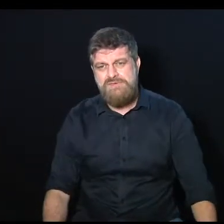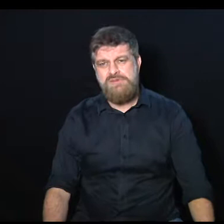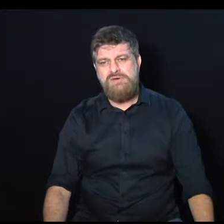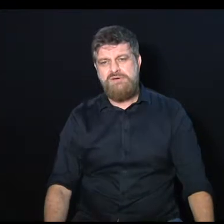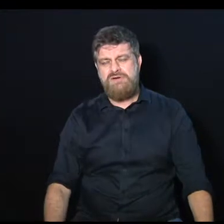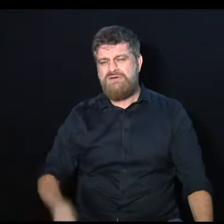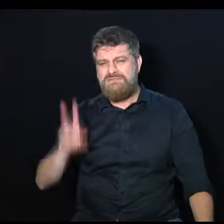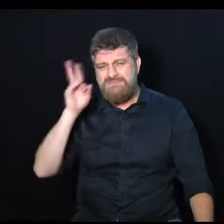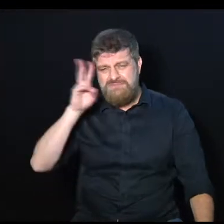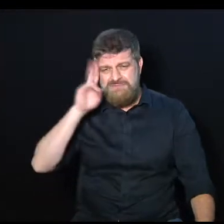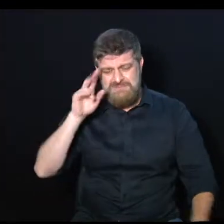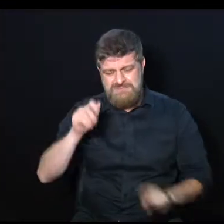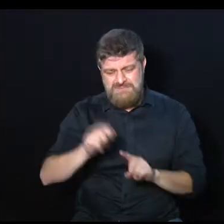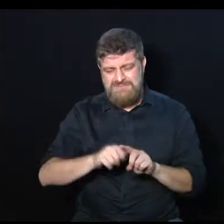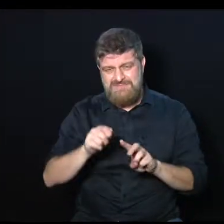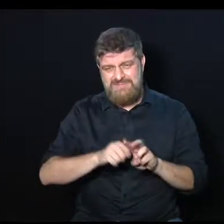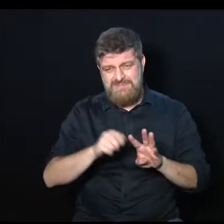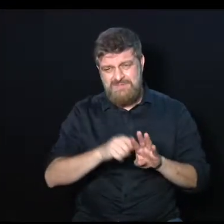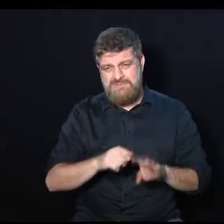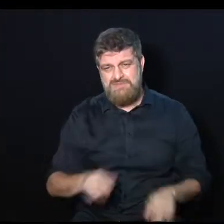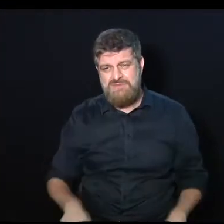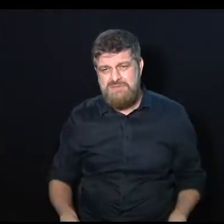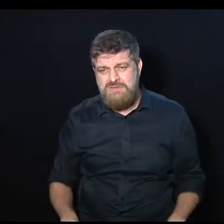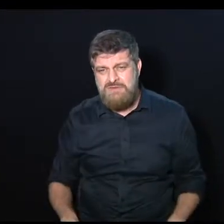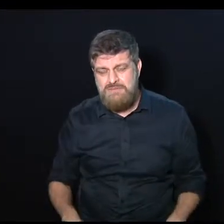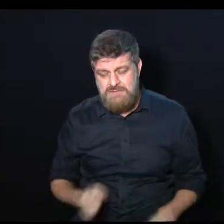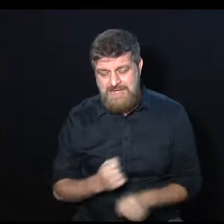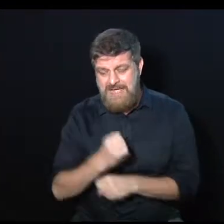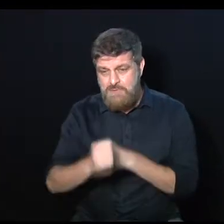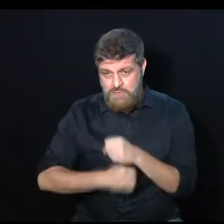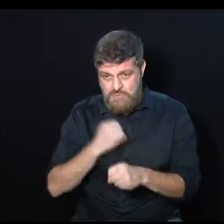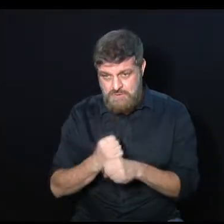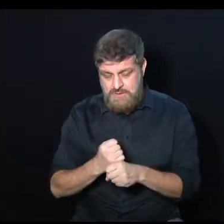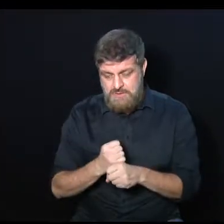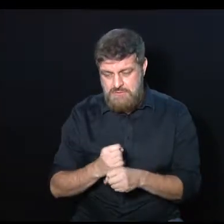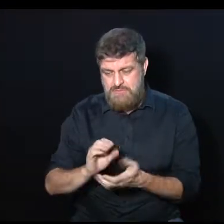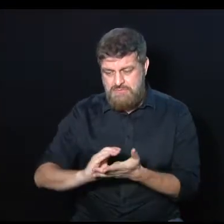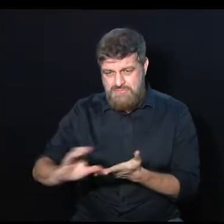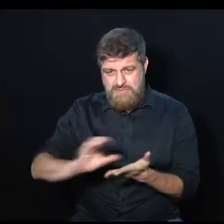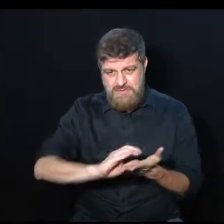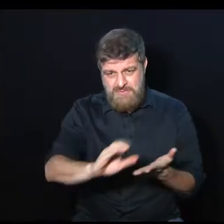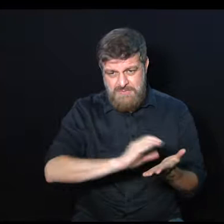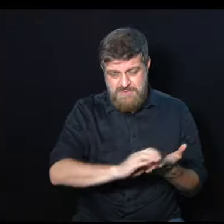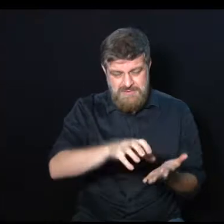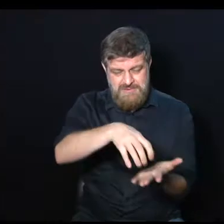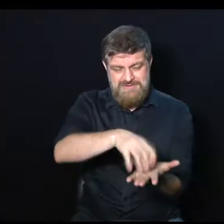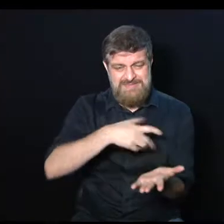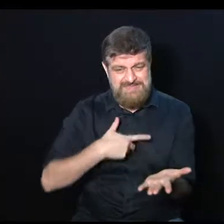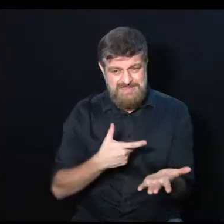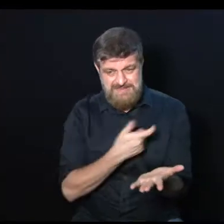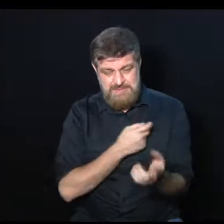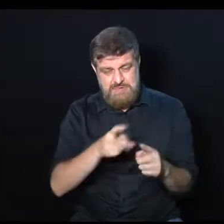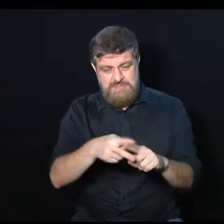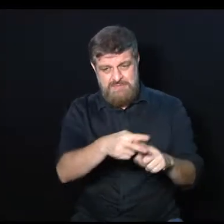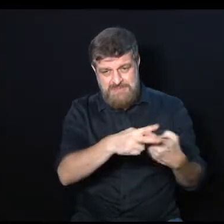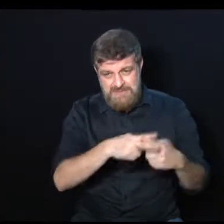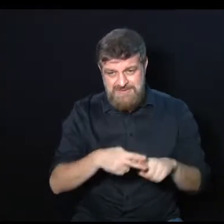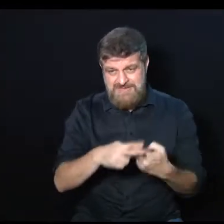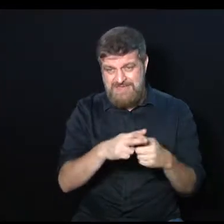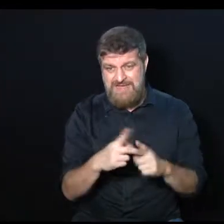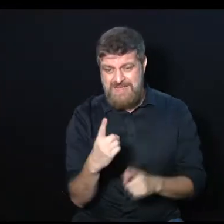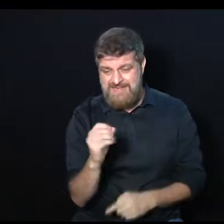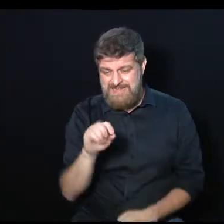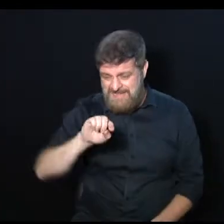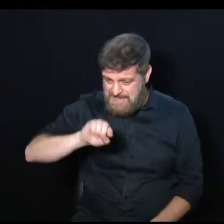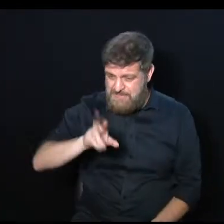não lembro, acho que por mês para cada centro, por ano para cada, por mês para cada centro para a sua manutenção. R$10 mil